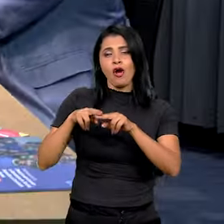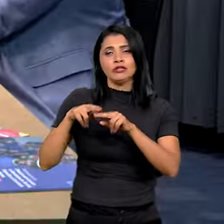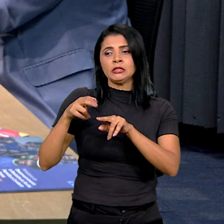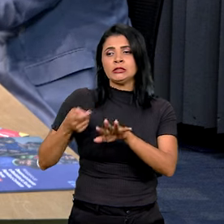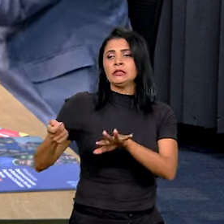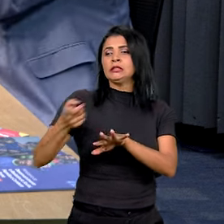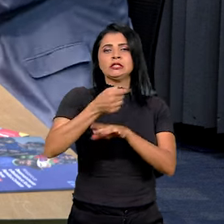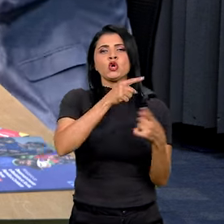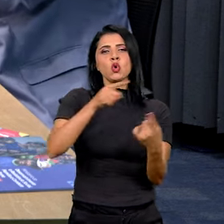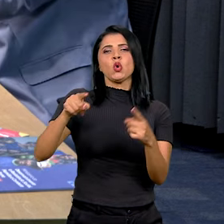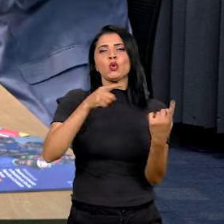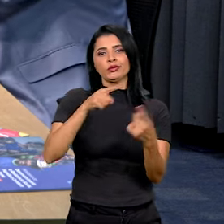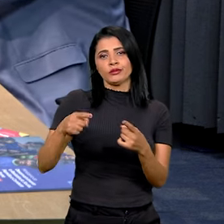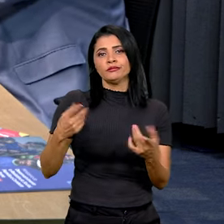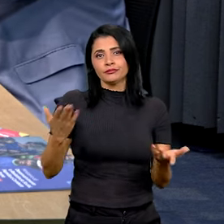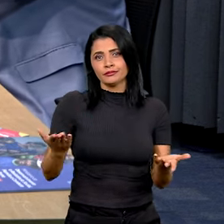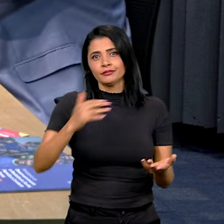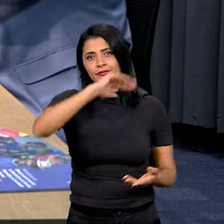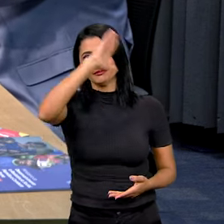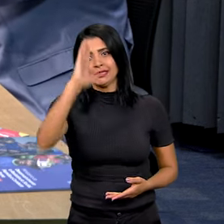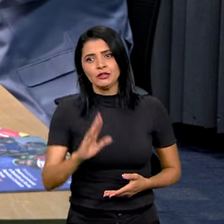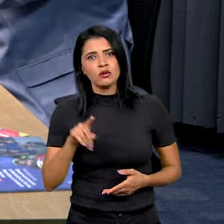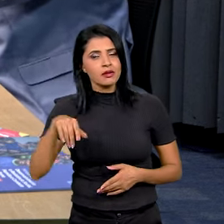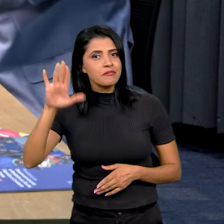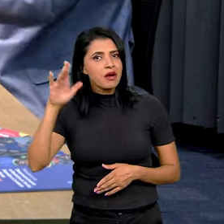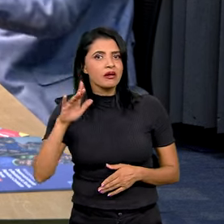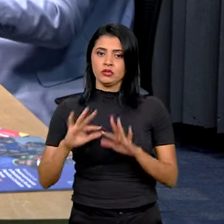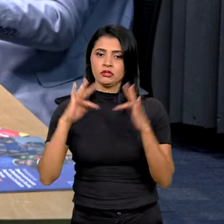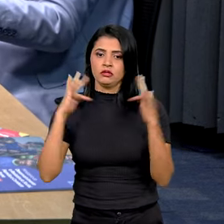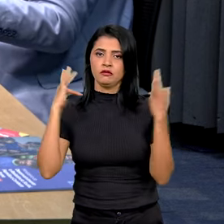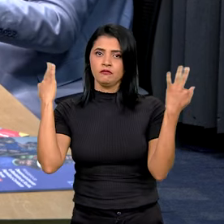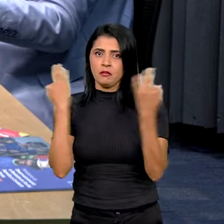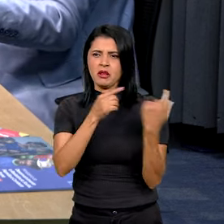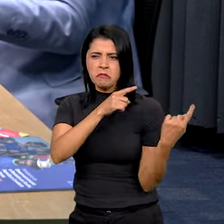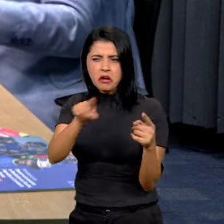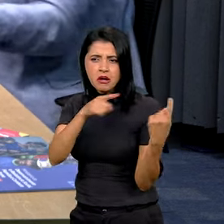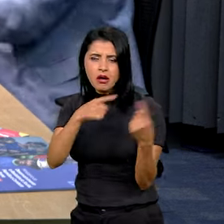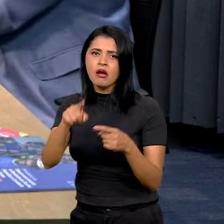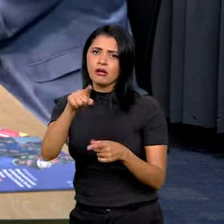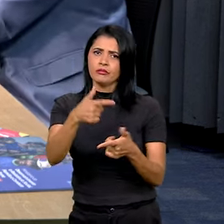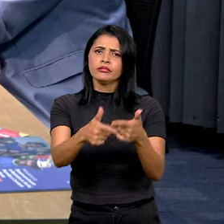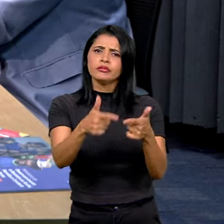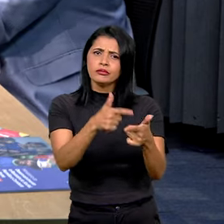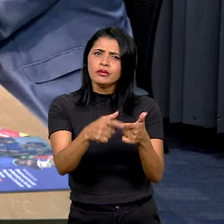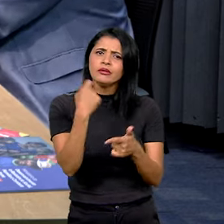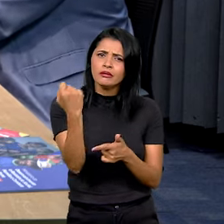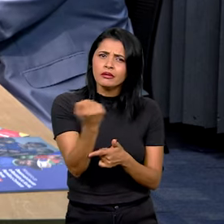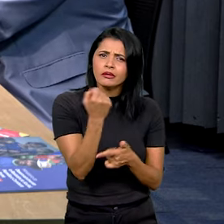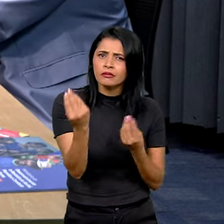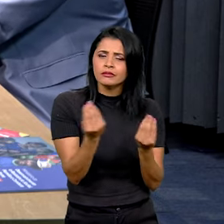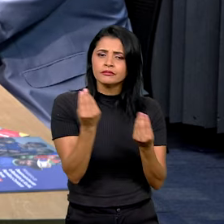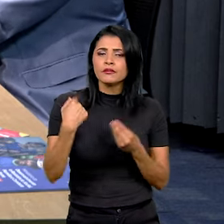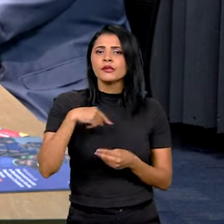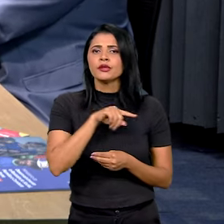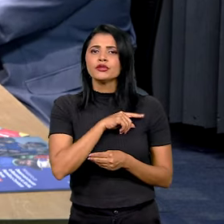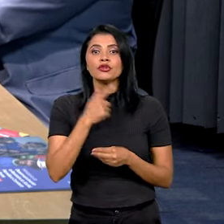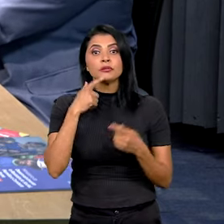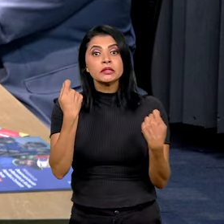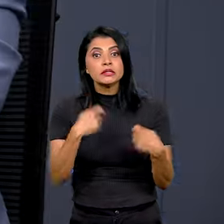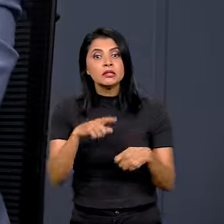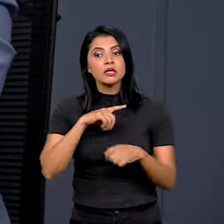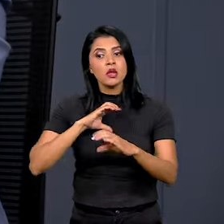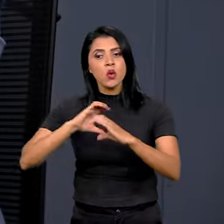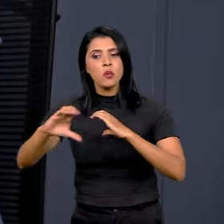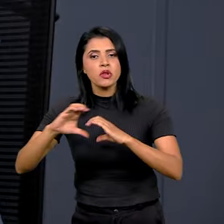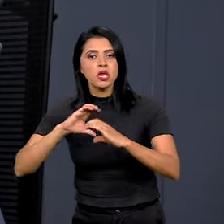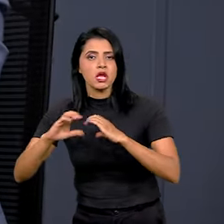em relação às políticas públicas todas não tem nenhuma mais atacada do que o bolsa família e é um problema grave né um dos princípios da rede é que a gente consiga ter